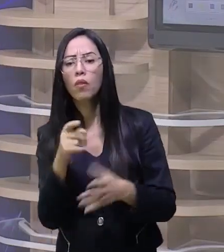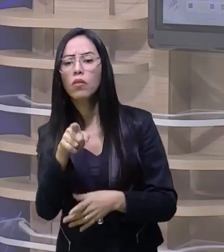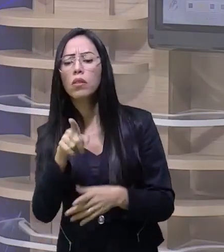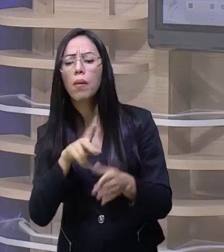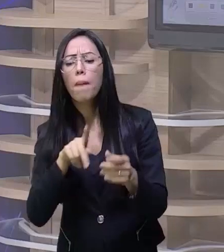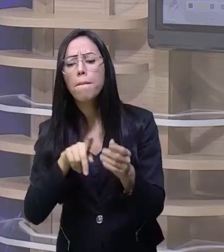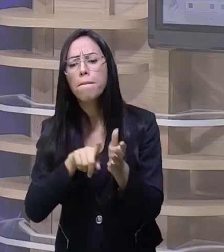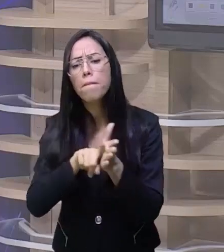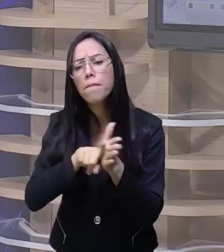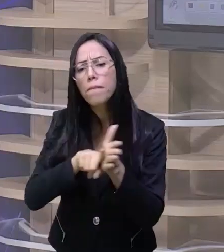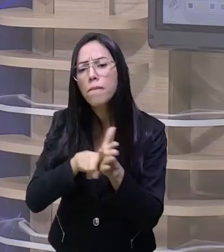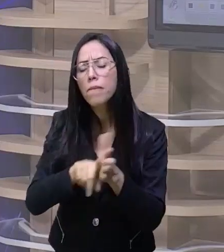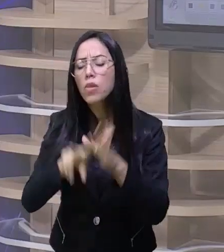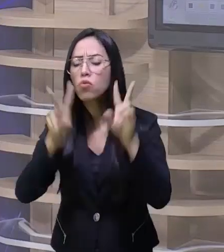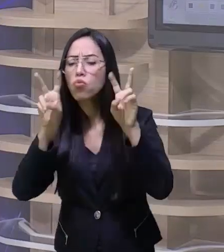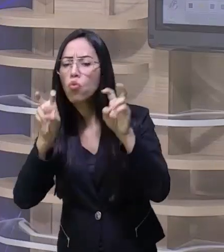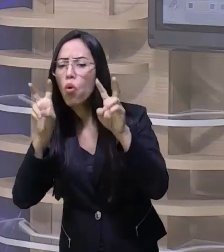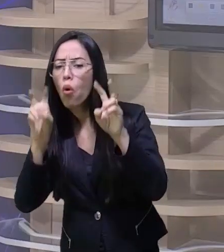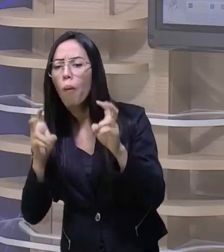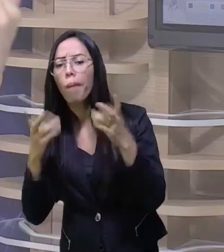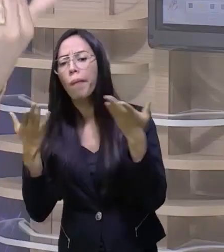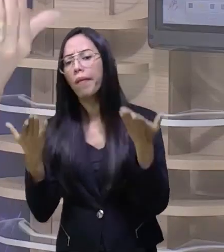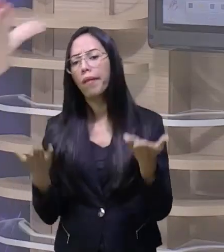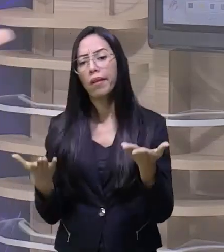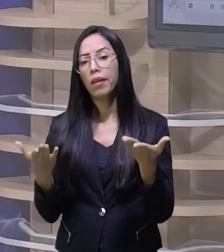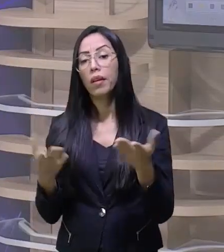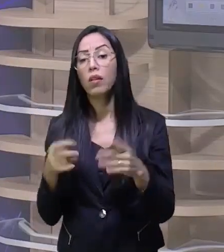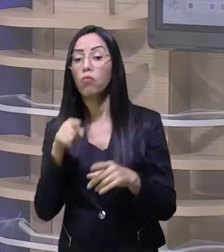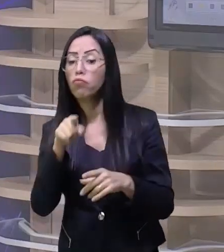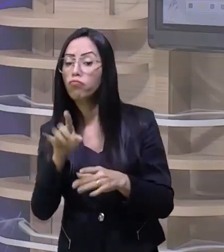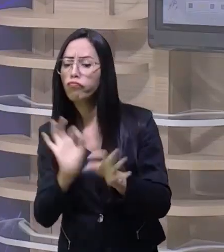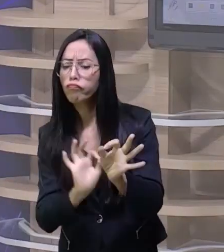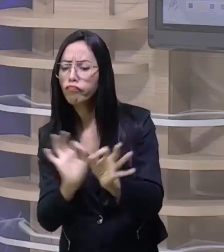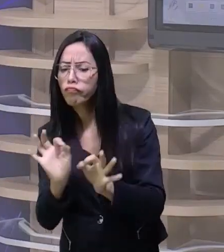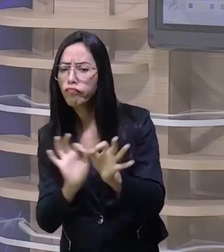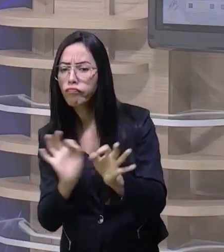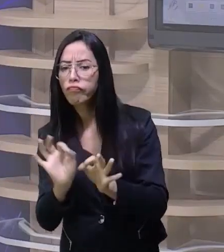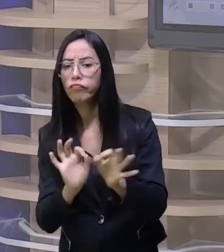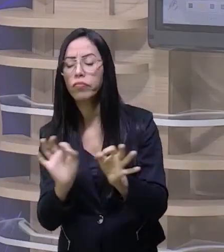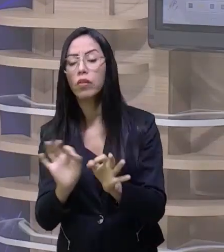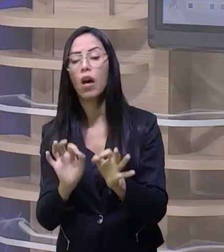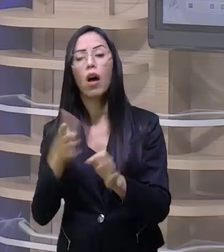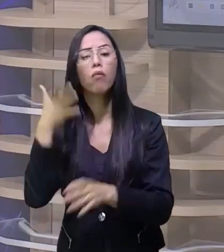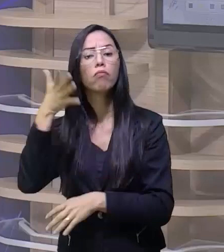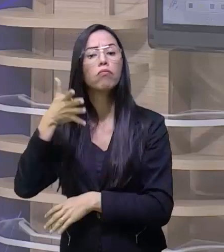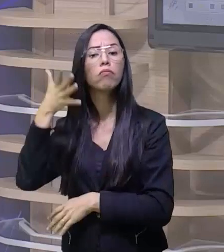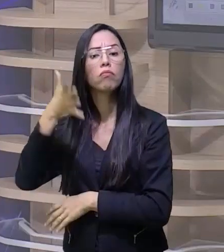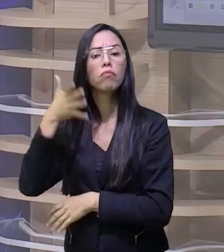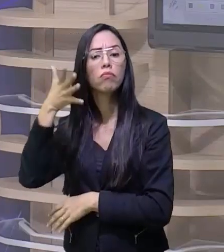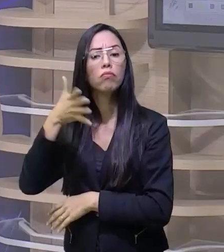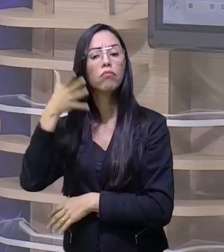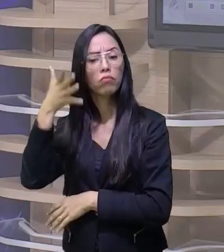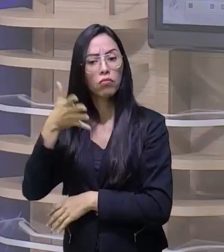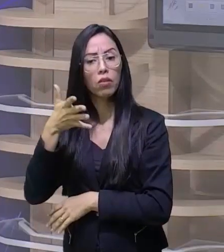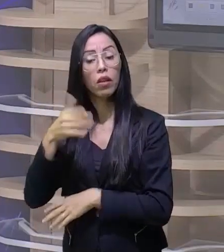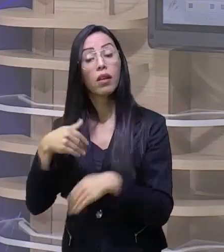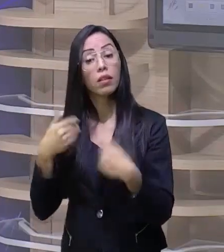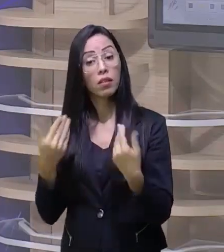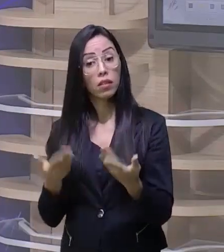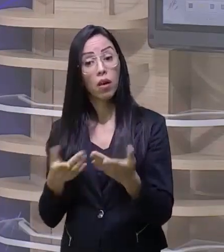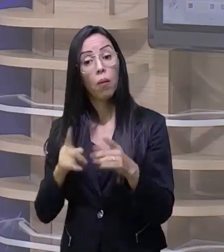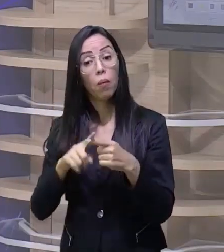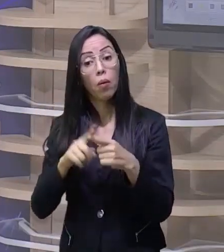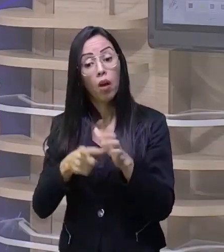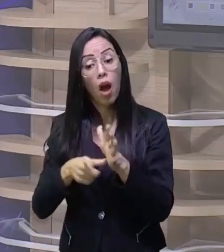Eu quero que você se prepare para apresentar este assunto. O que acontece? Tem toda uma preparação, né? Primeiro